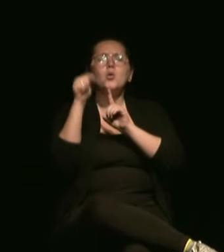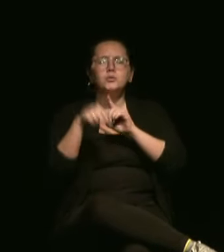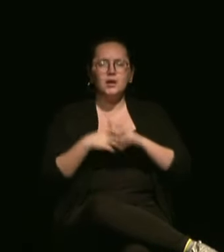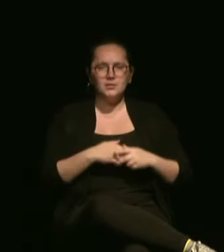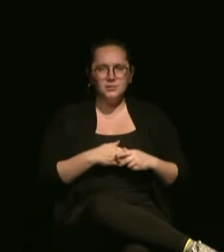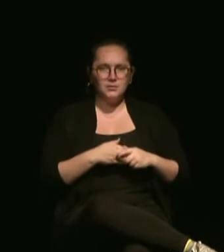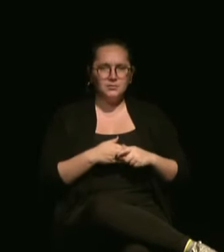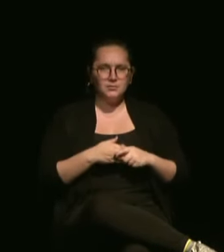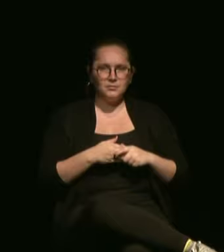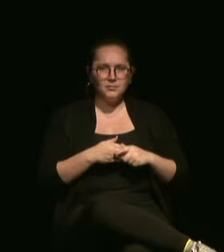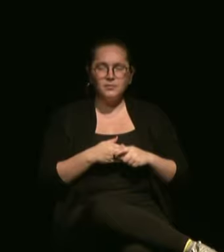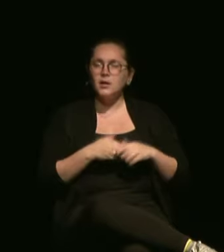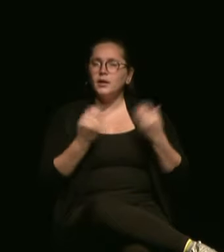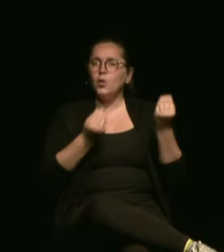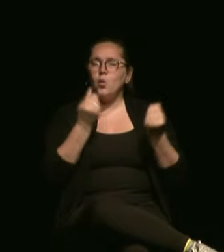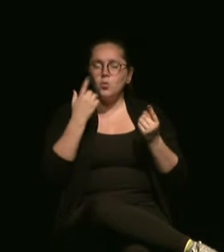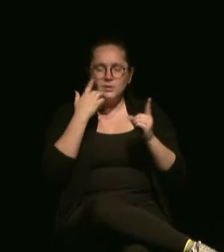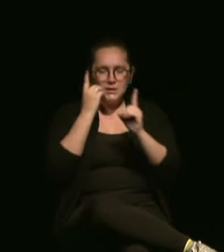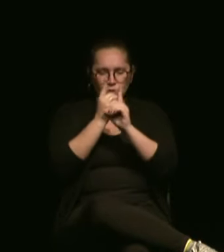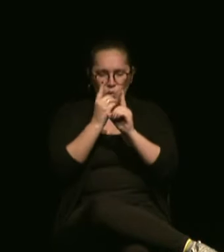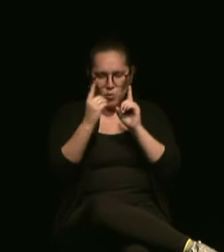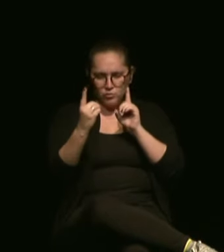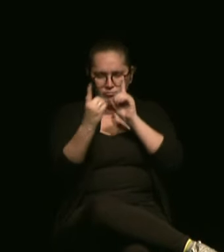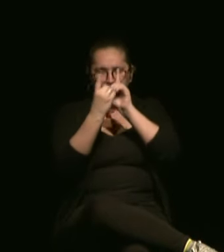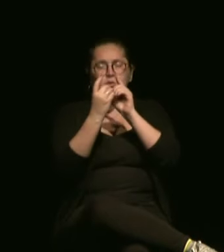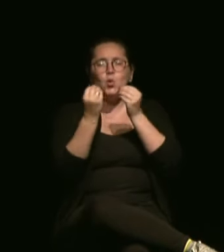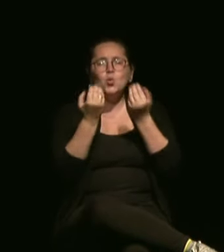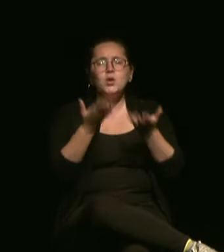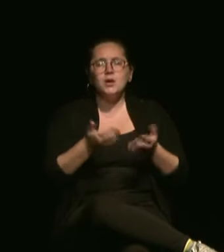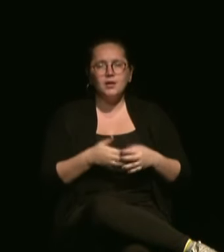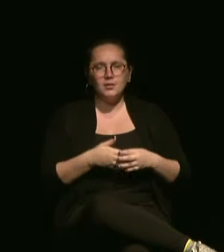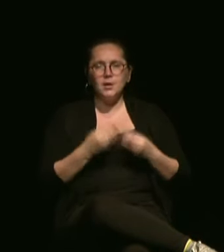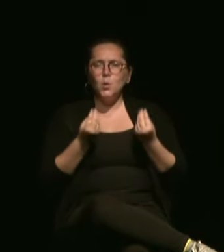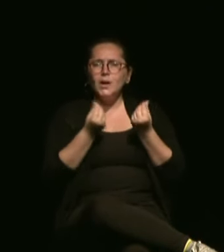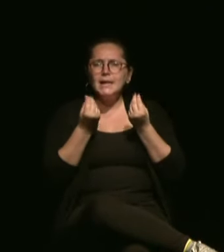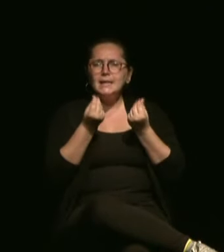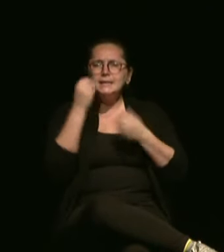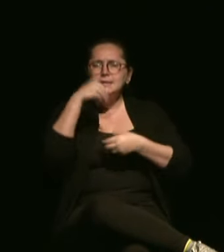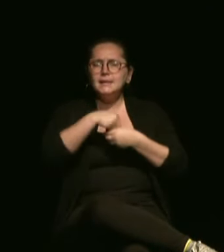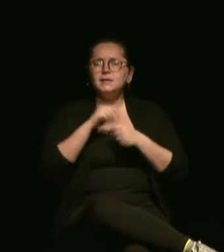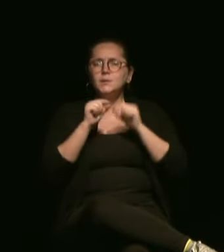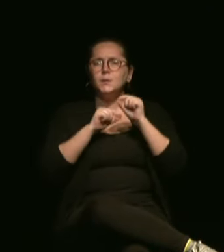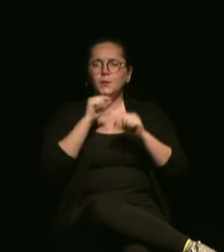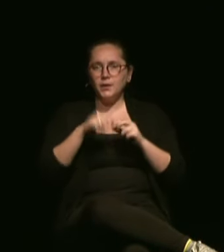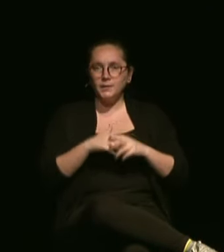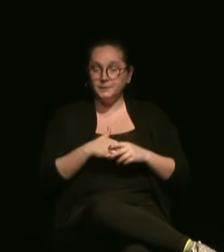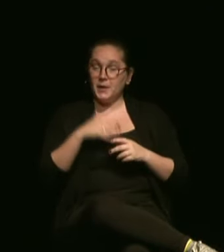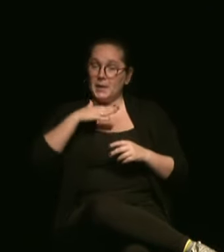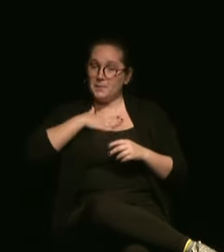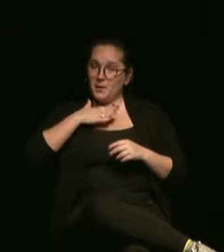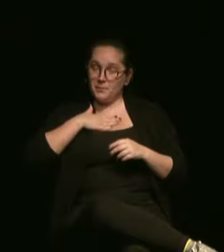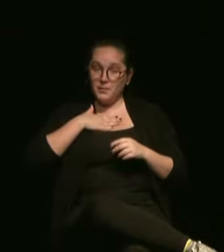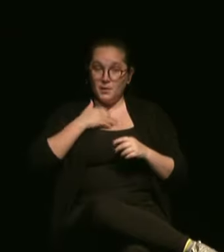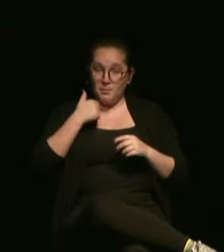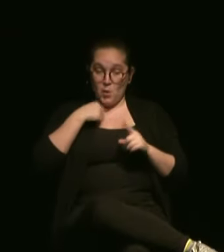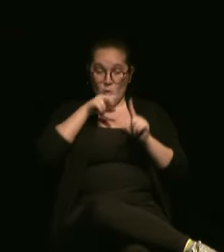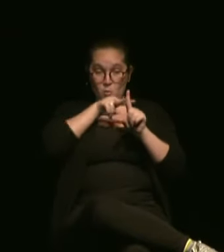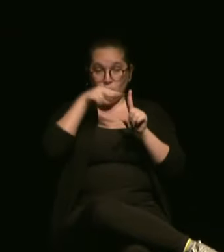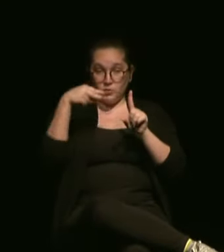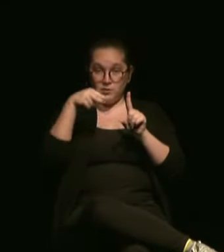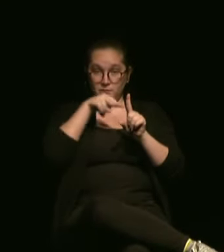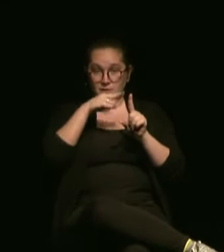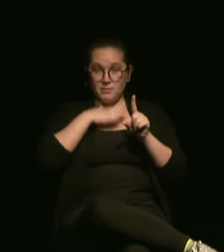é a natureza desse encontro? Qual é a essência dele? E do meu ponto de vista, a essência